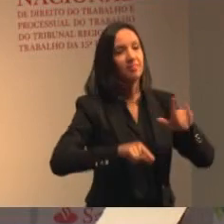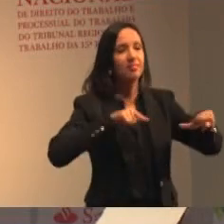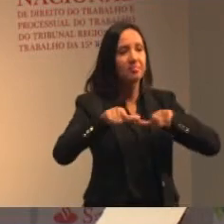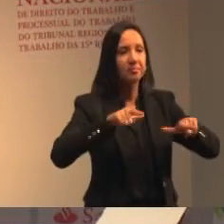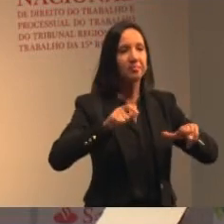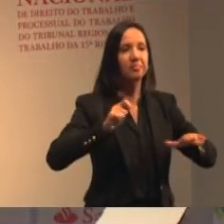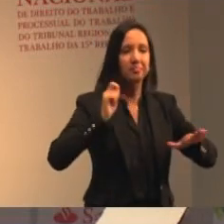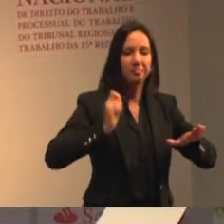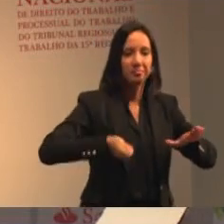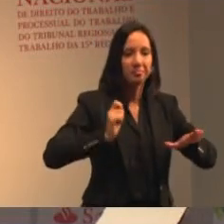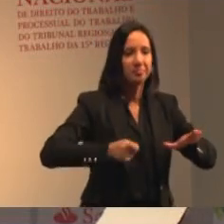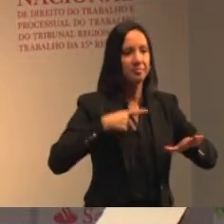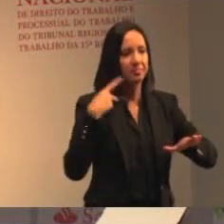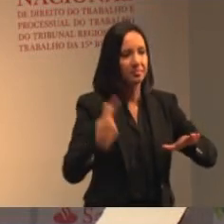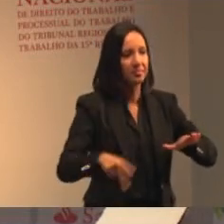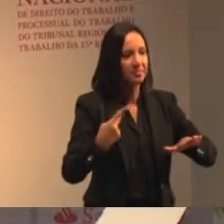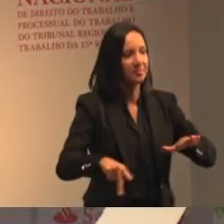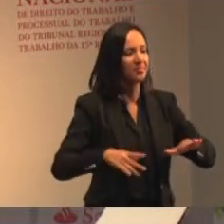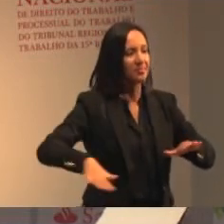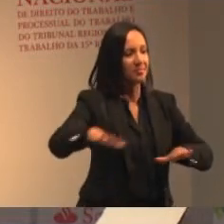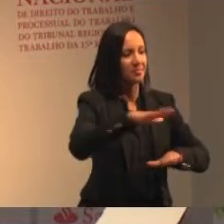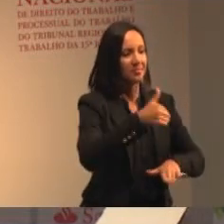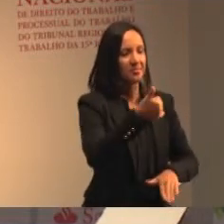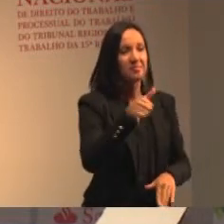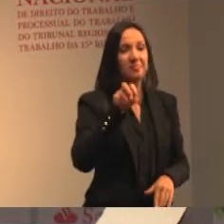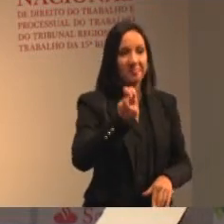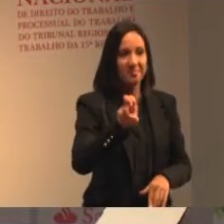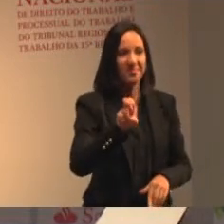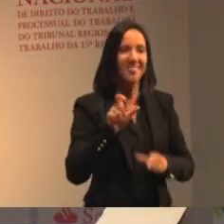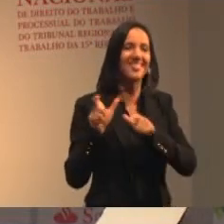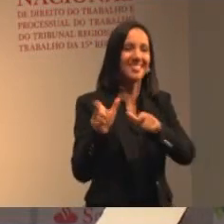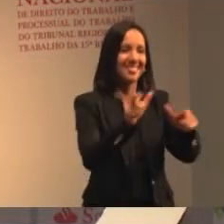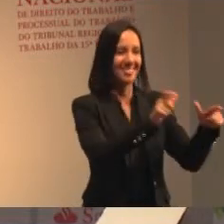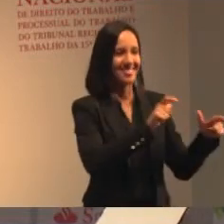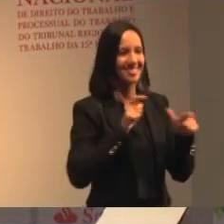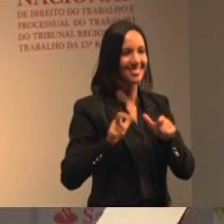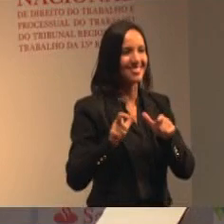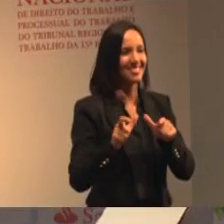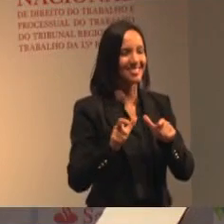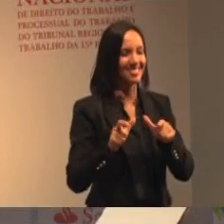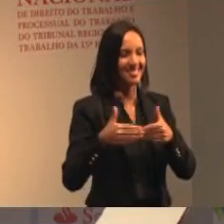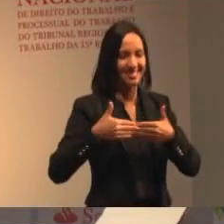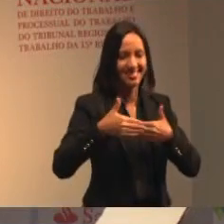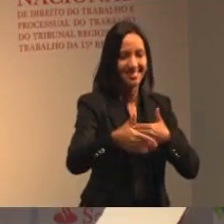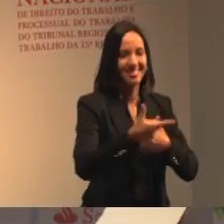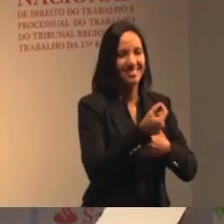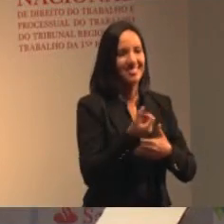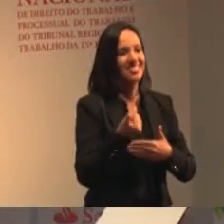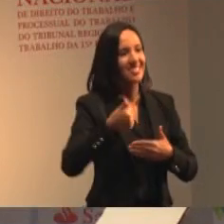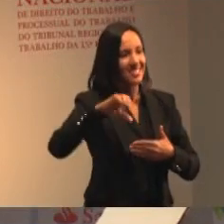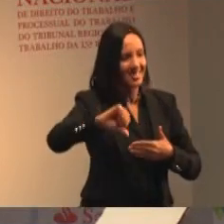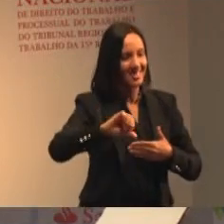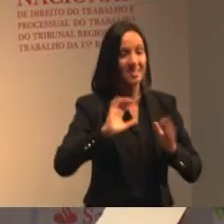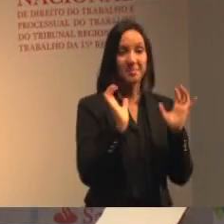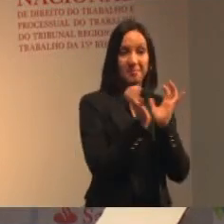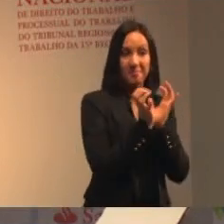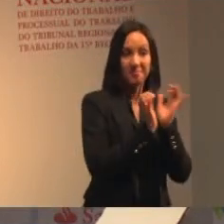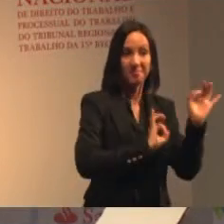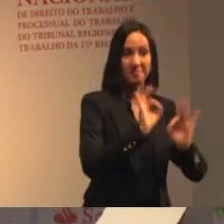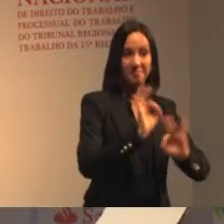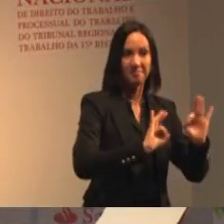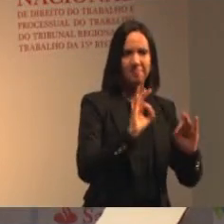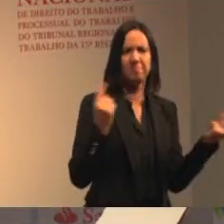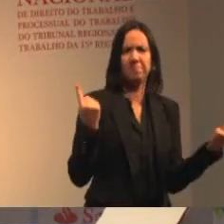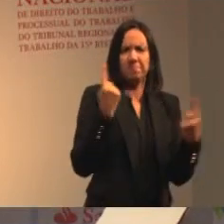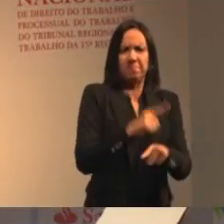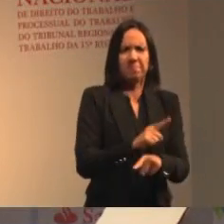Trabalho deste regional da 15ª Região. Neste ano, a comissão organizadora,